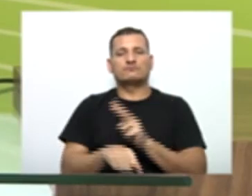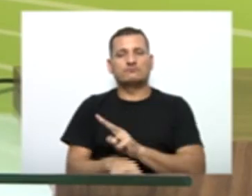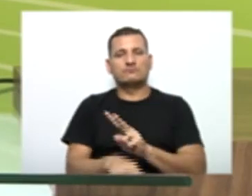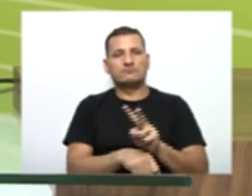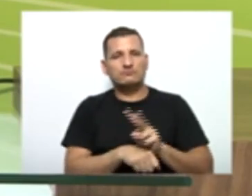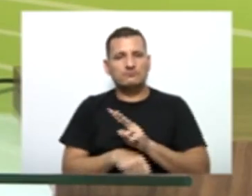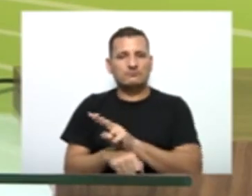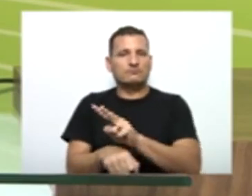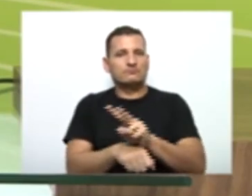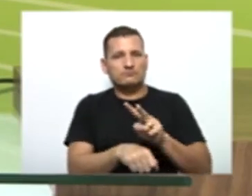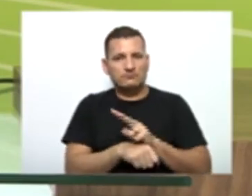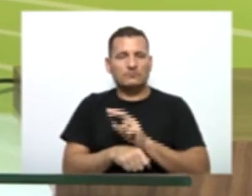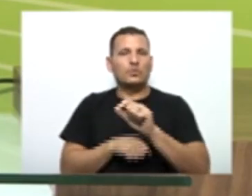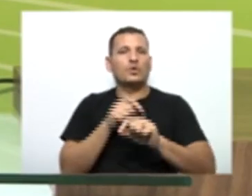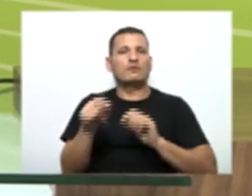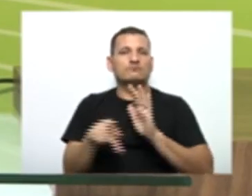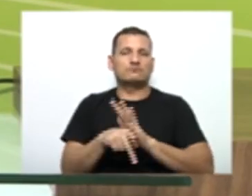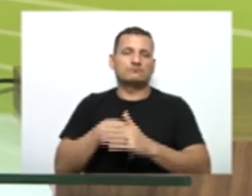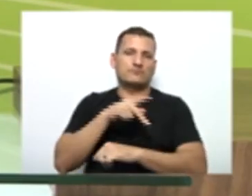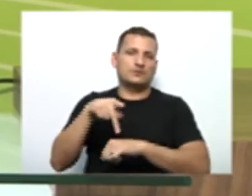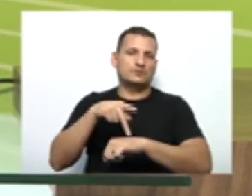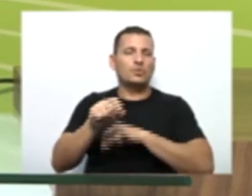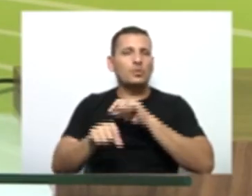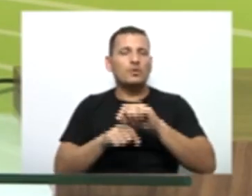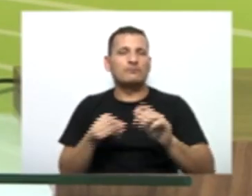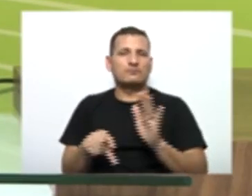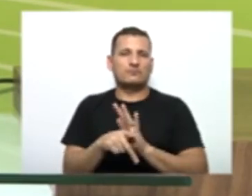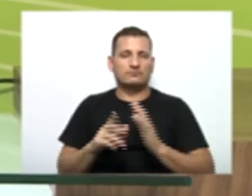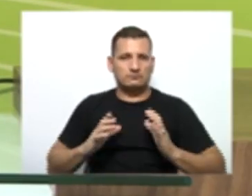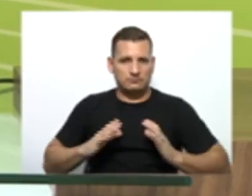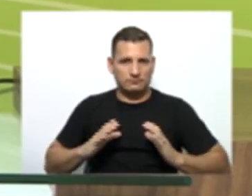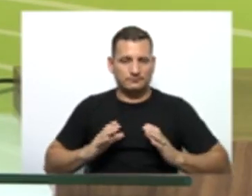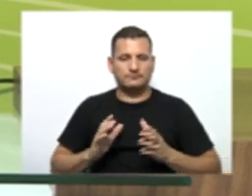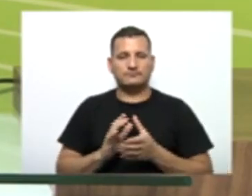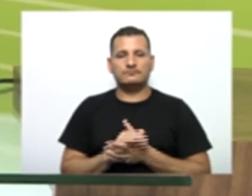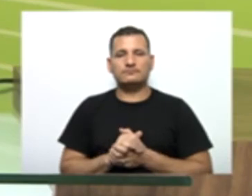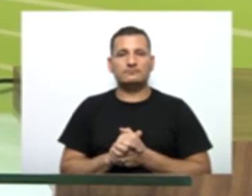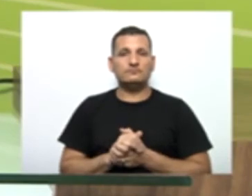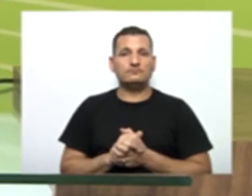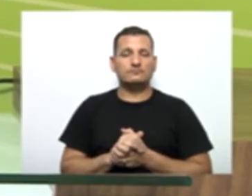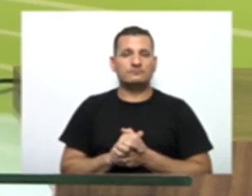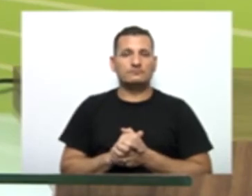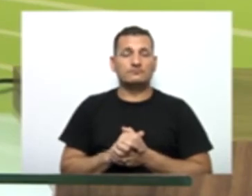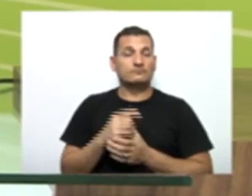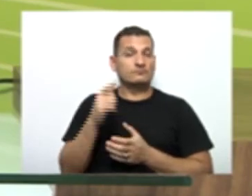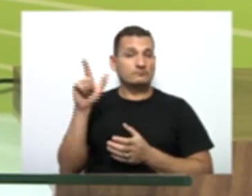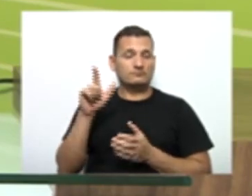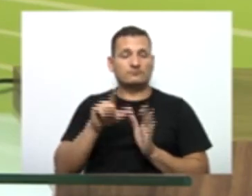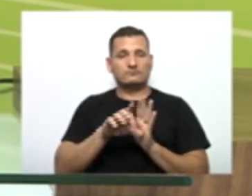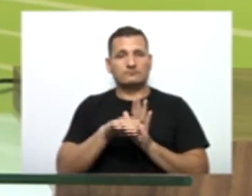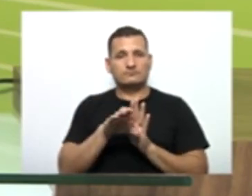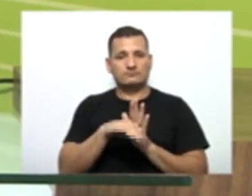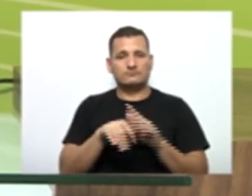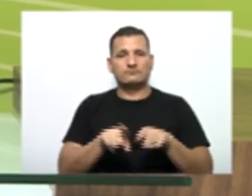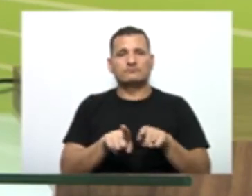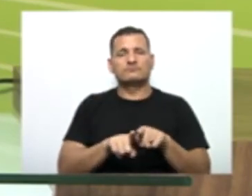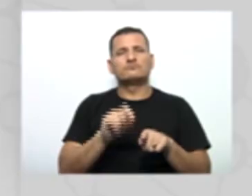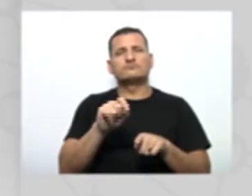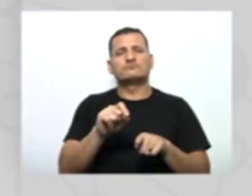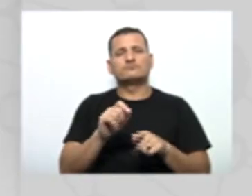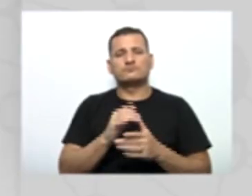do que é público, da nação. E o outro conceito que nós vamos ver na aula de hoje é o conceito de